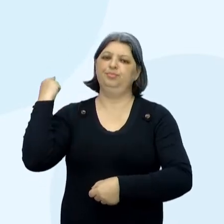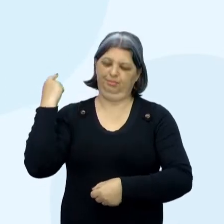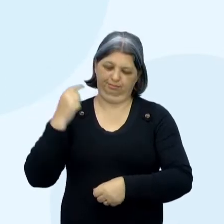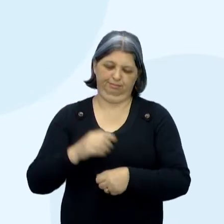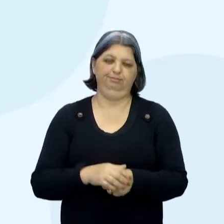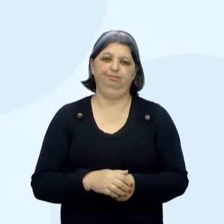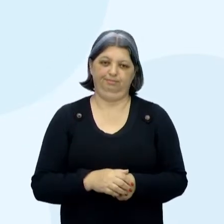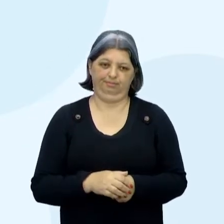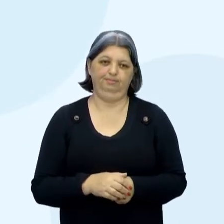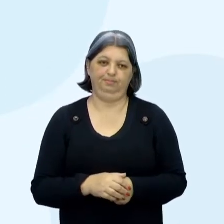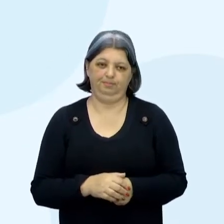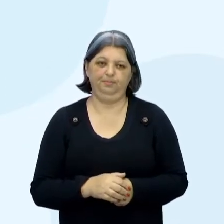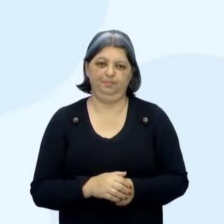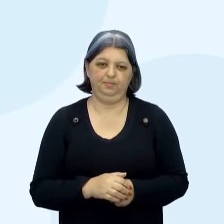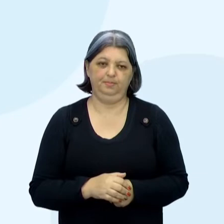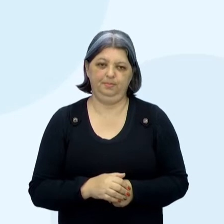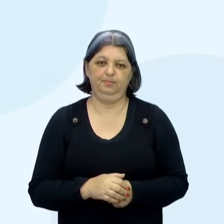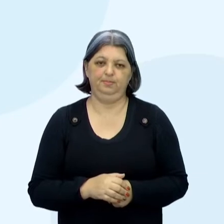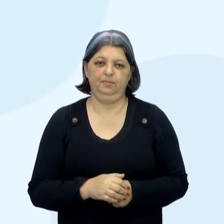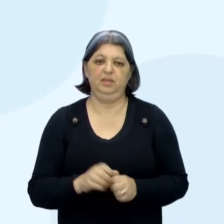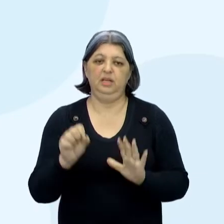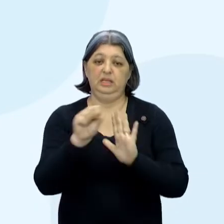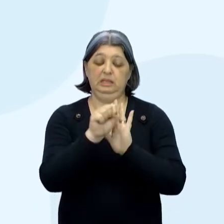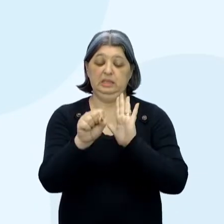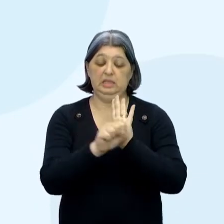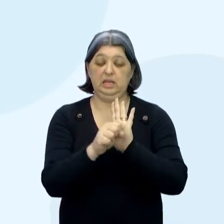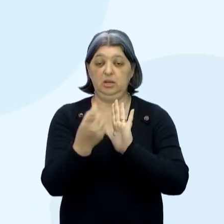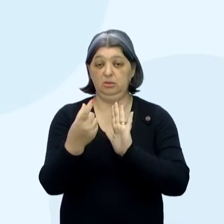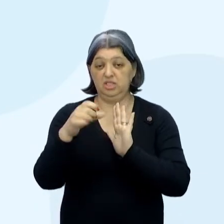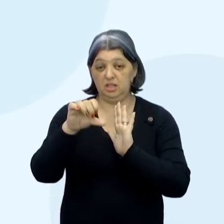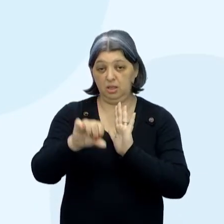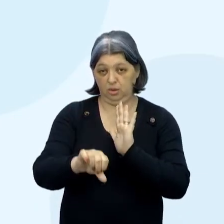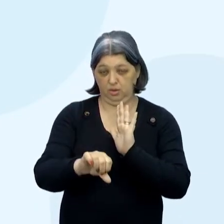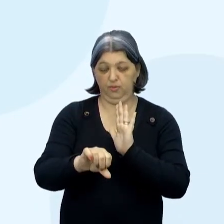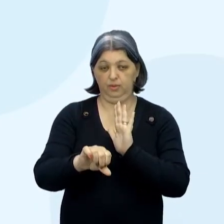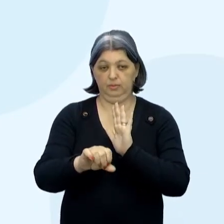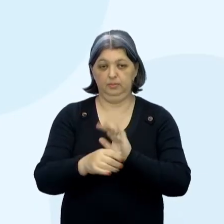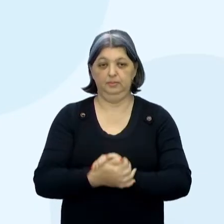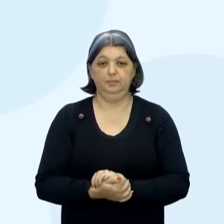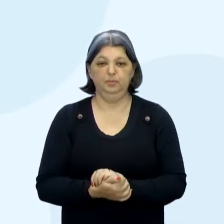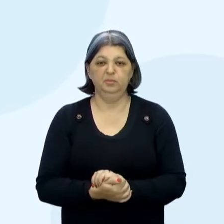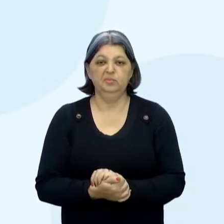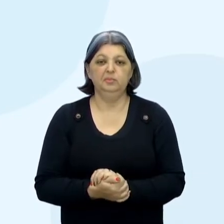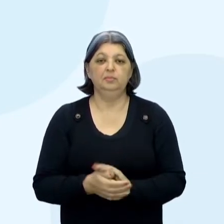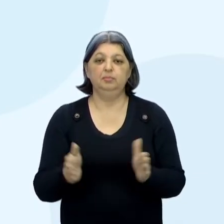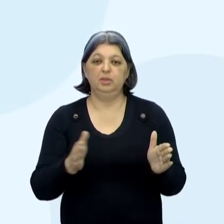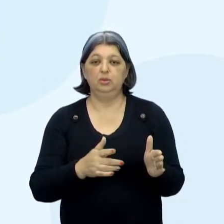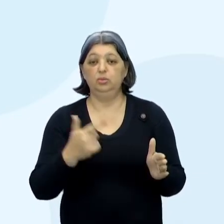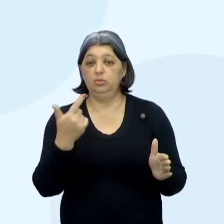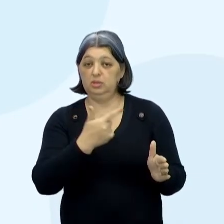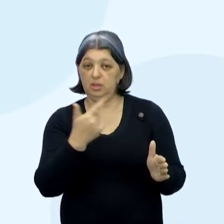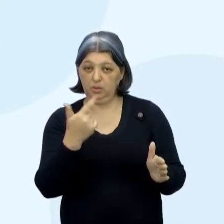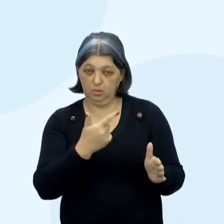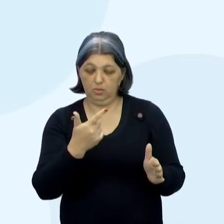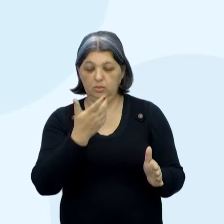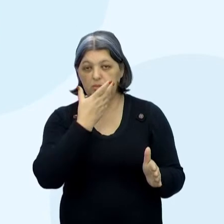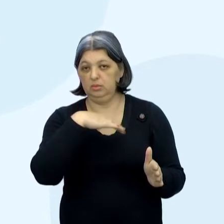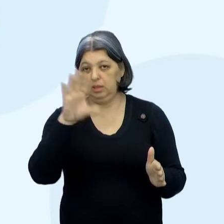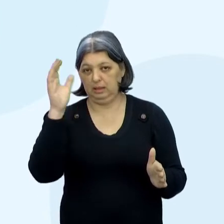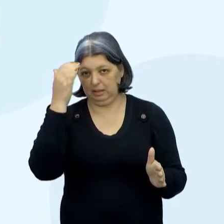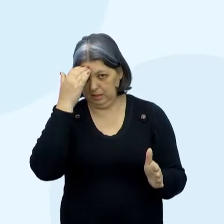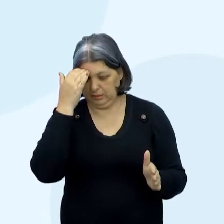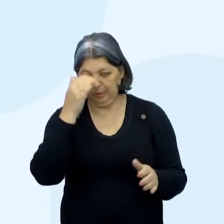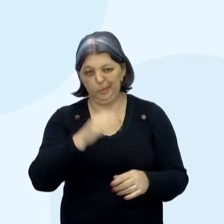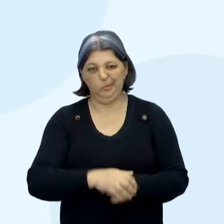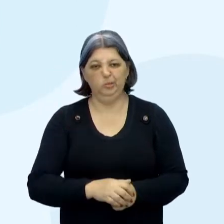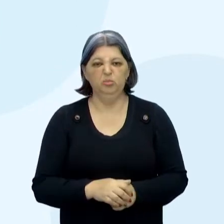mais tempo, desde o século XIX, desde a época do Segundo Reinado. Em